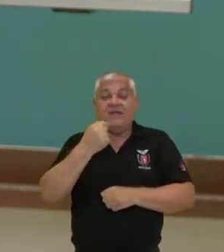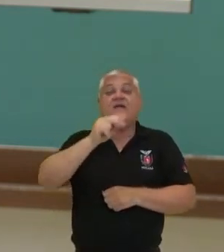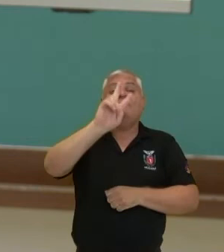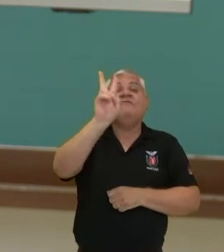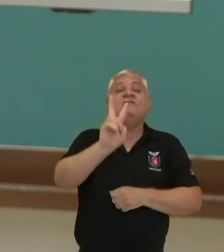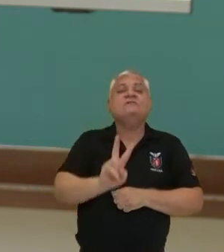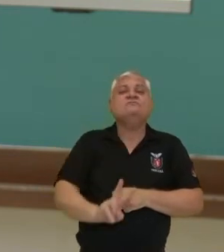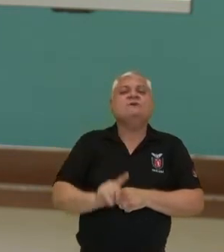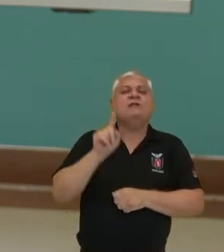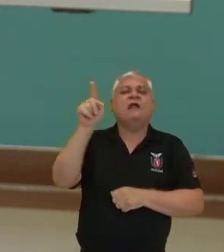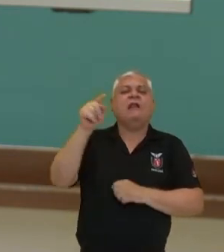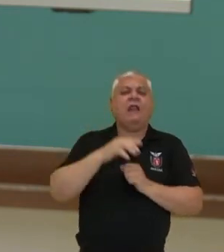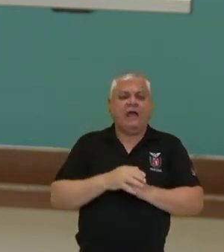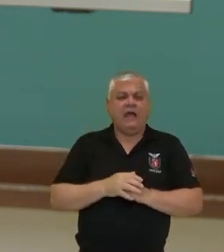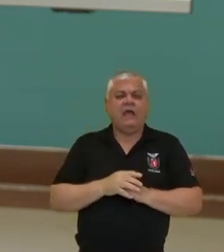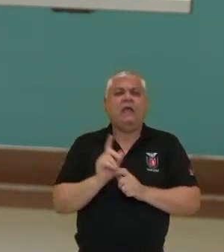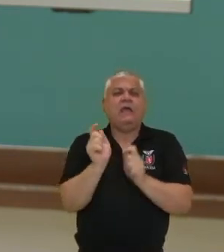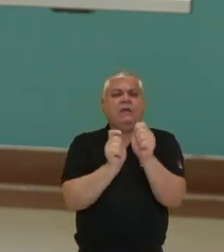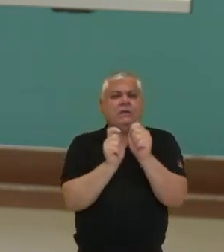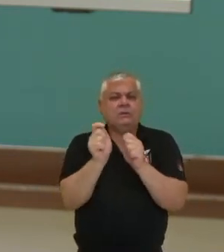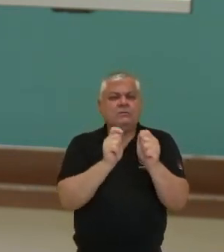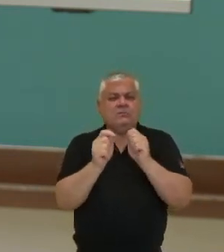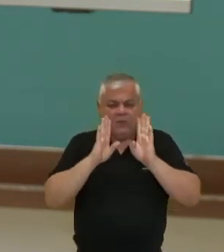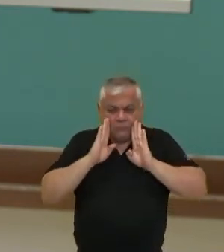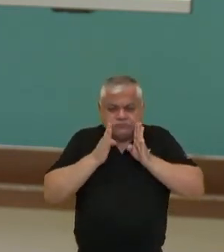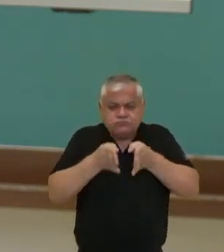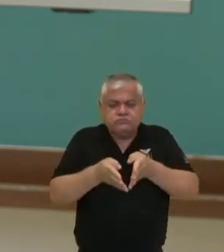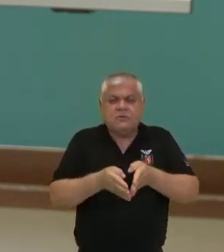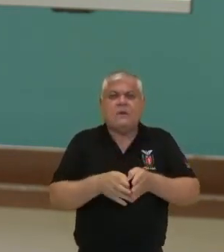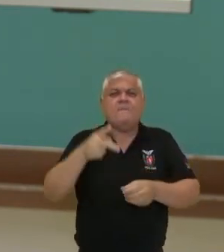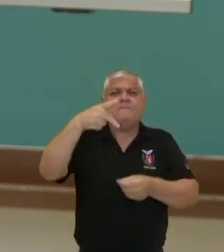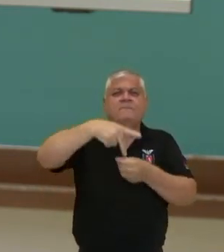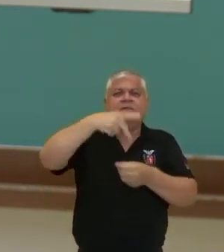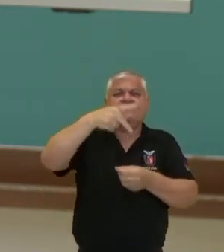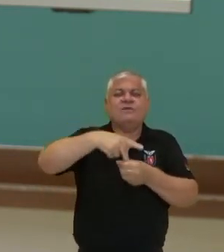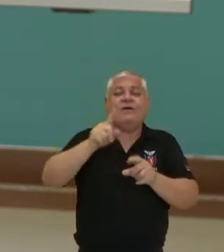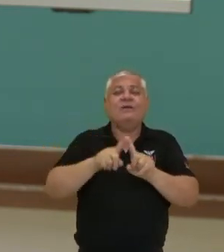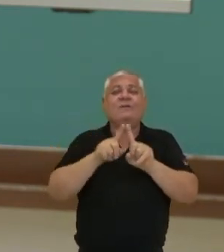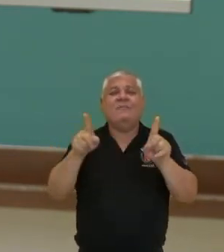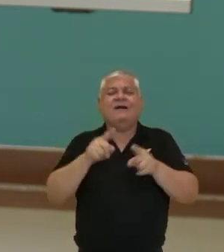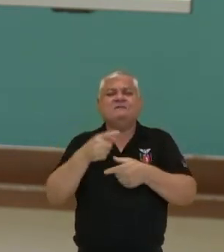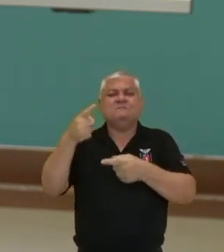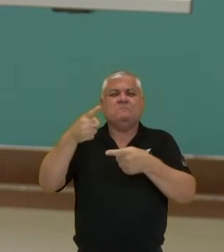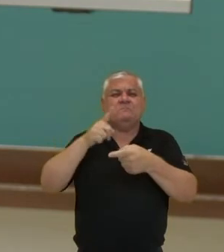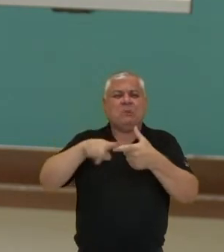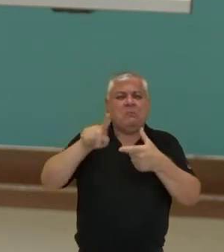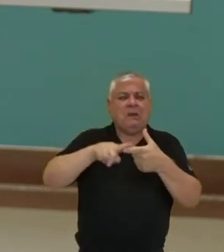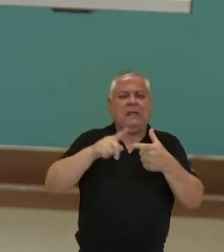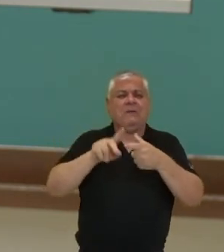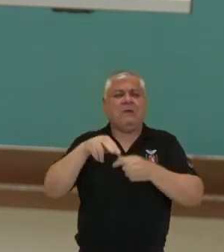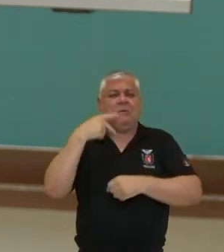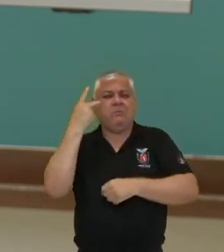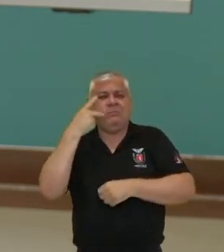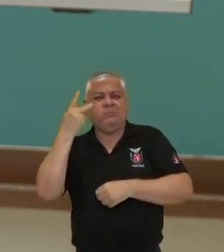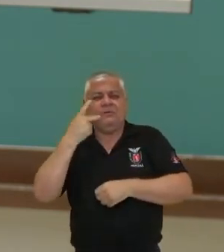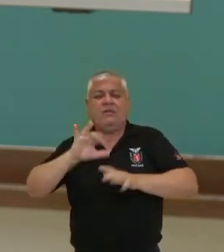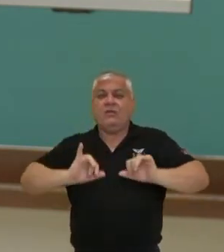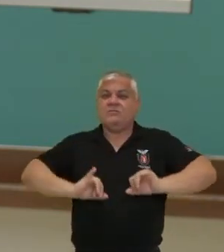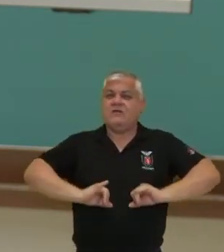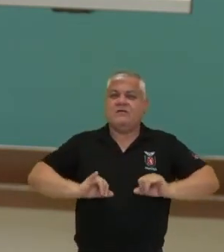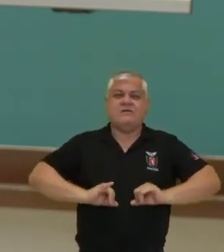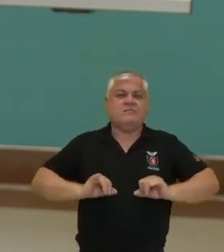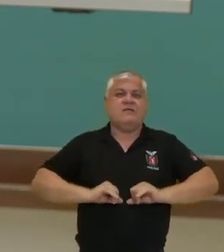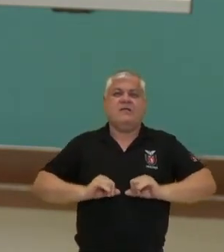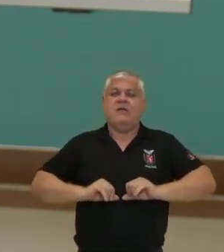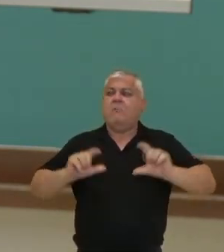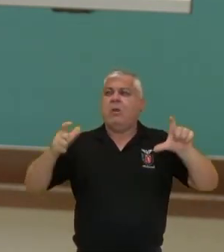que tem a sua economia muito baseada no petróleo mas por conta de atritos políticos começa a sofrer sanções